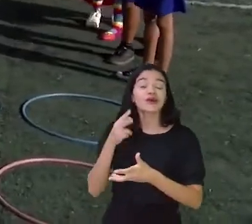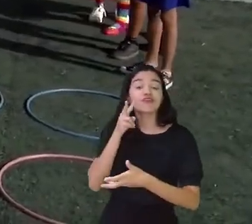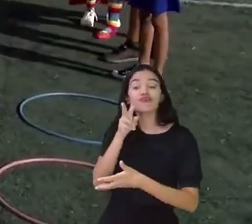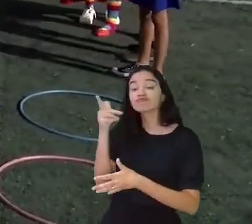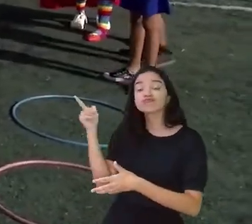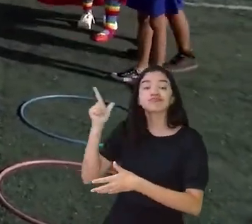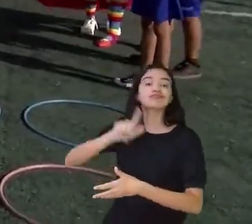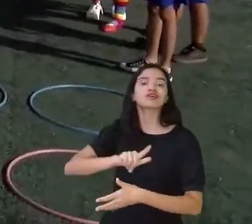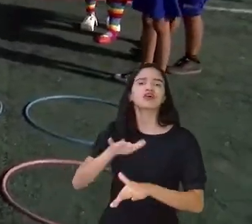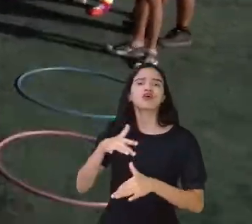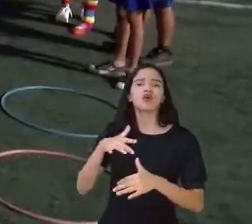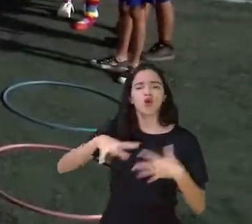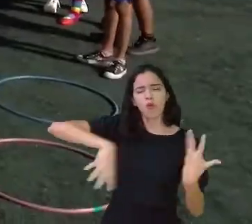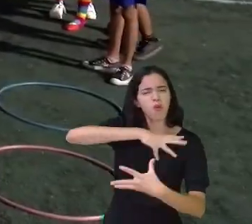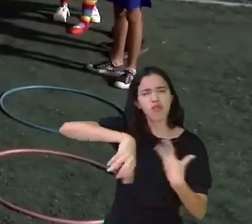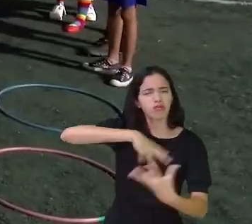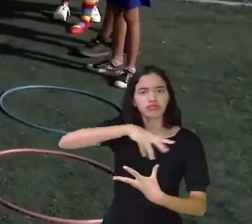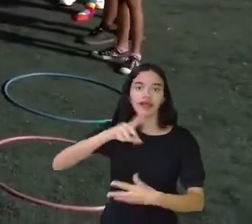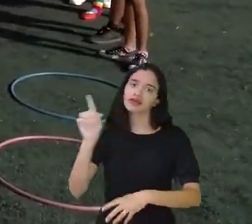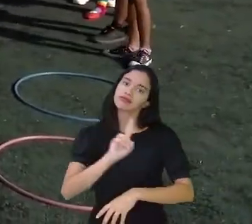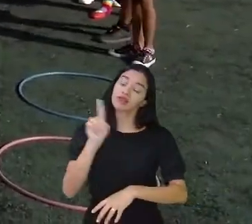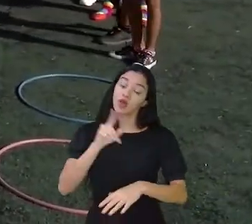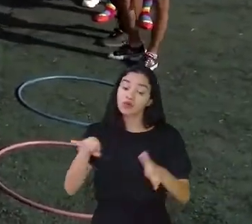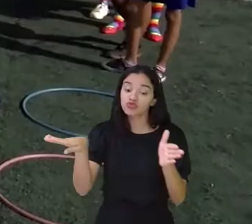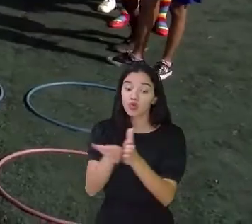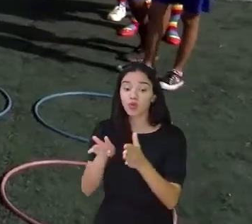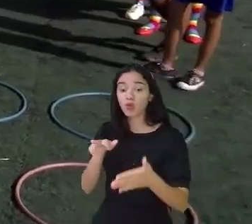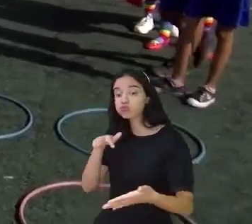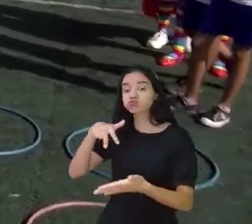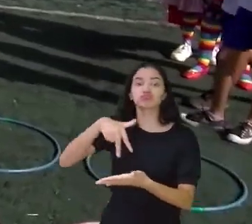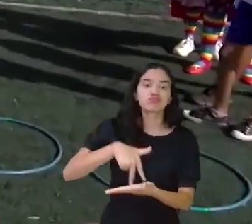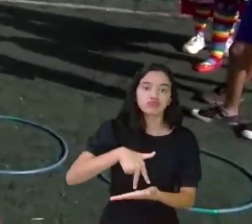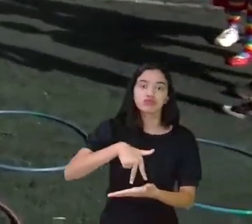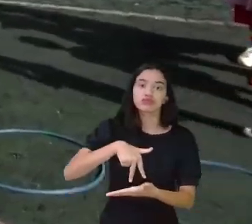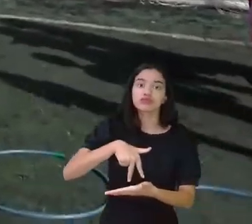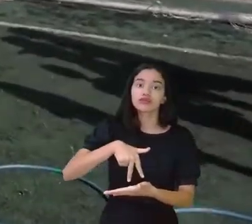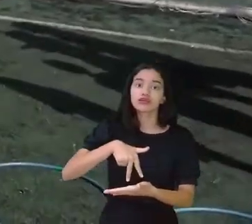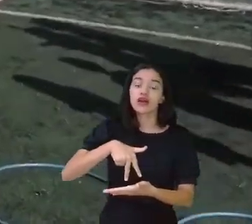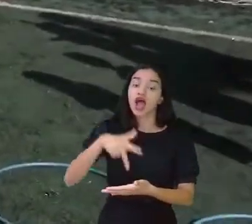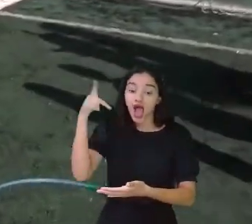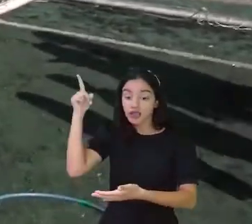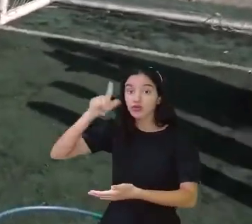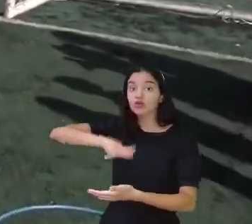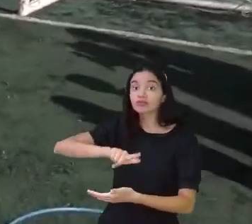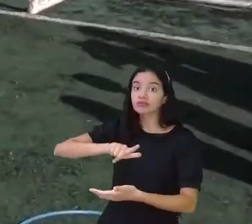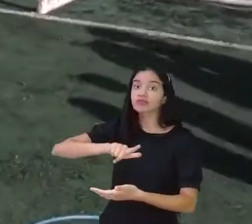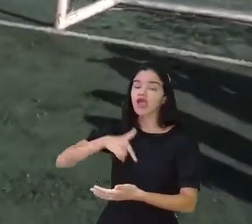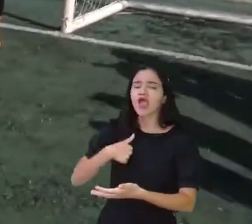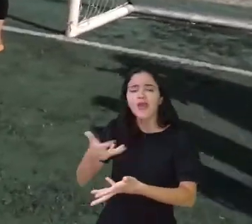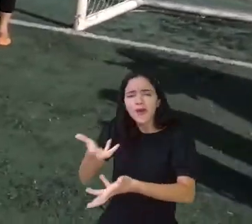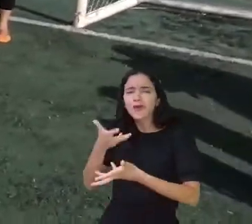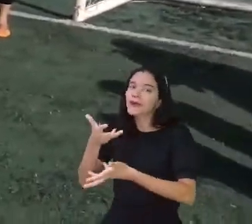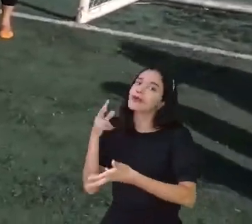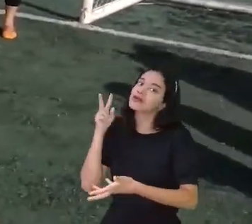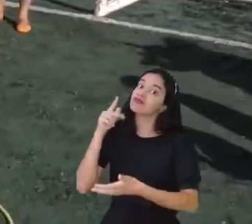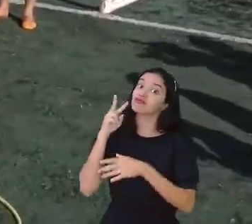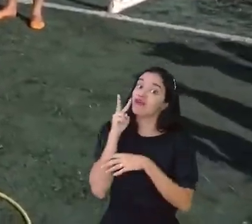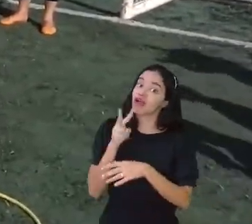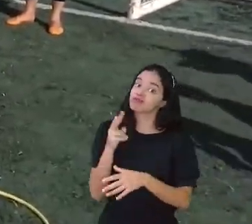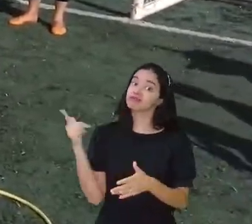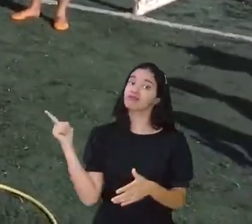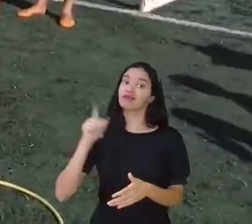Não, tudo de uma vez não. Ele chegou, se posicionou, a equipe vem. Aí eu quero ver quem vai ganhar nessa.